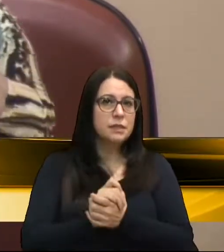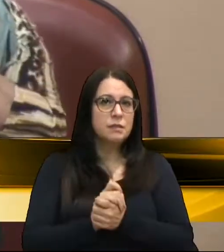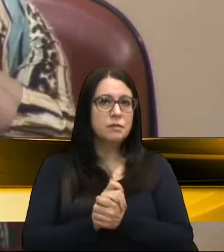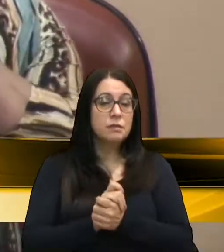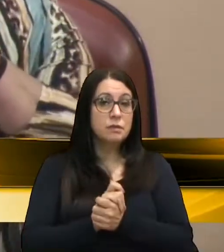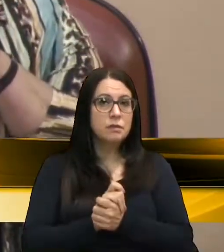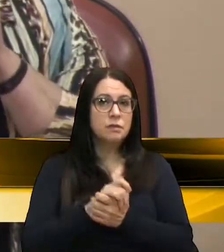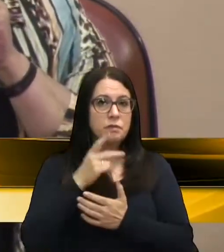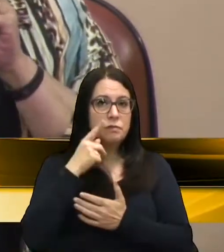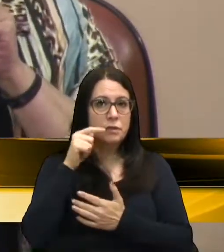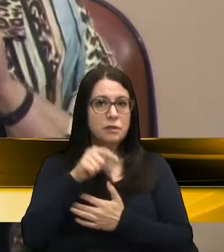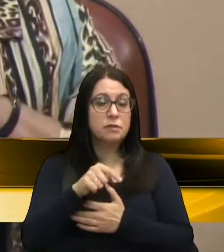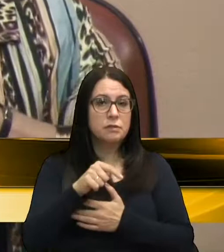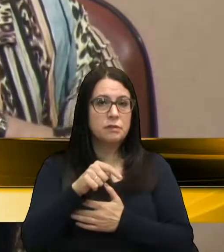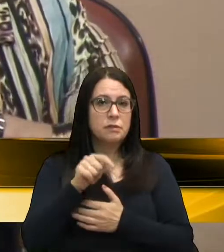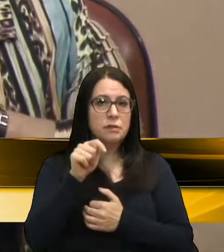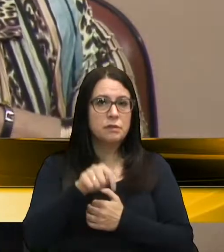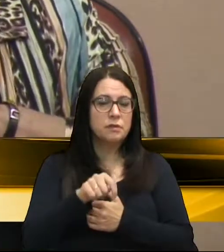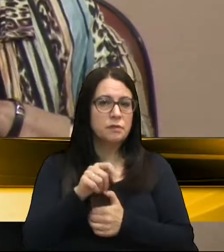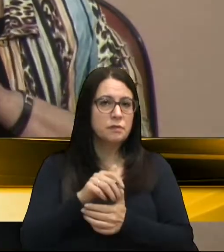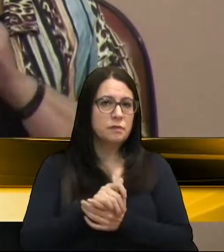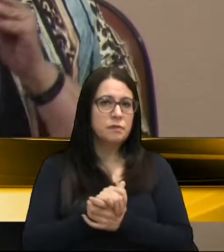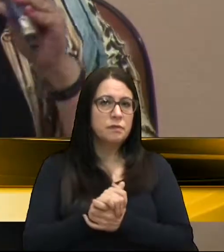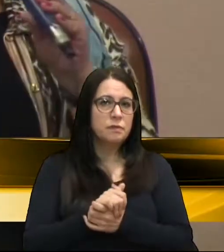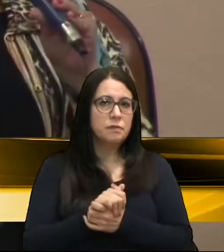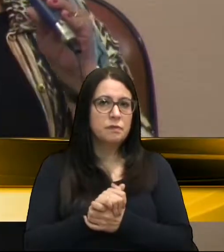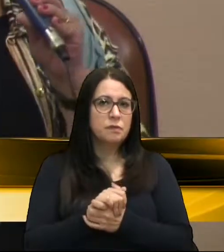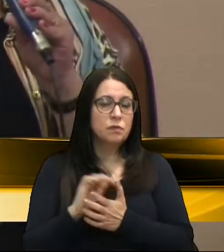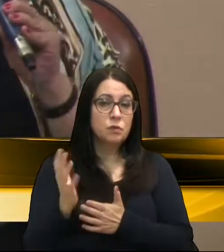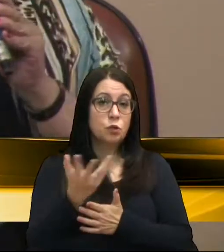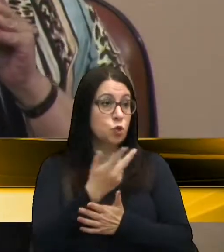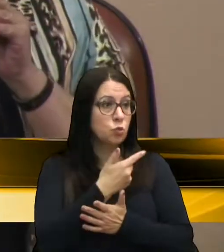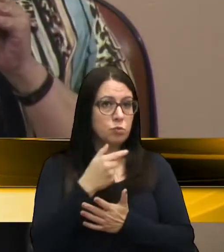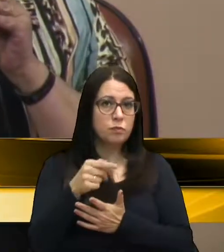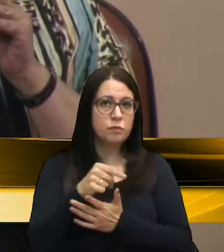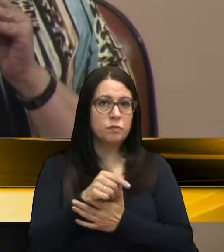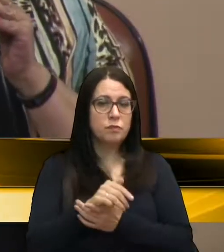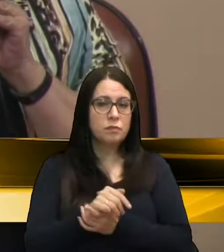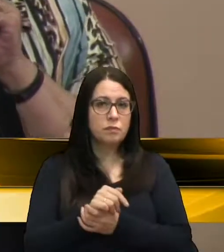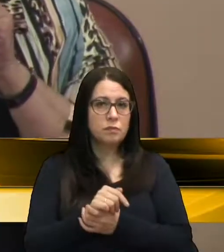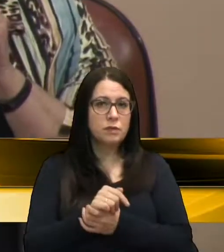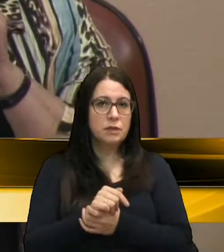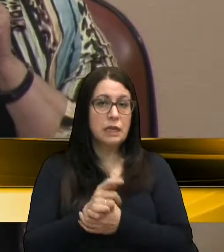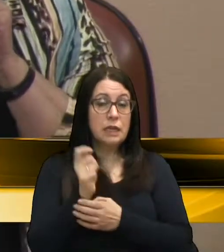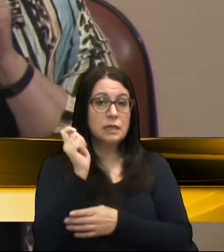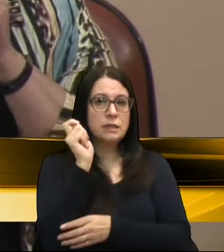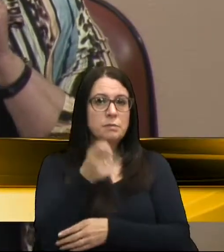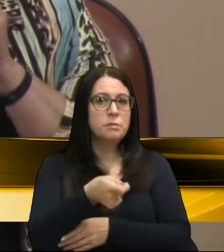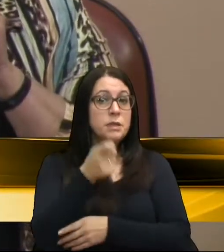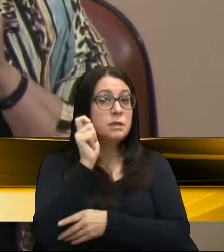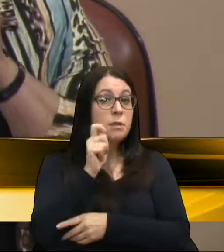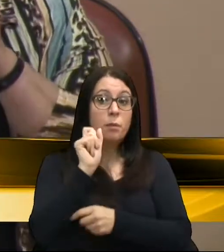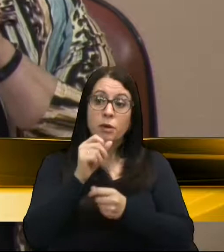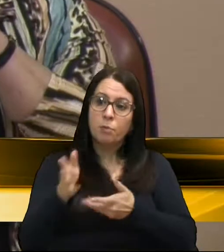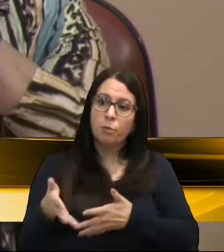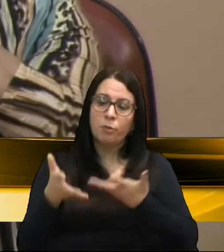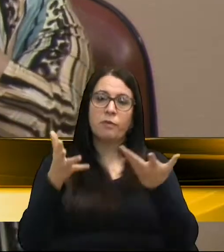Então, eu digo que, além de tudo isso, essa pescaria poderá